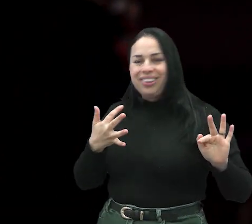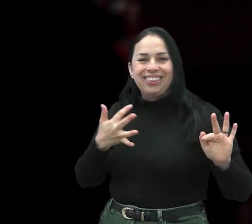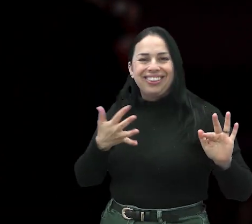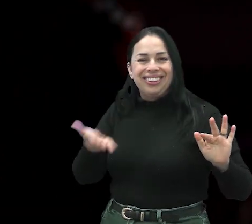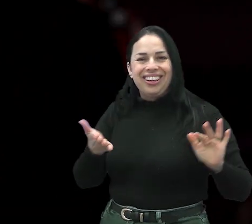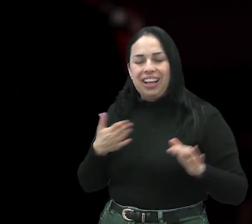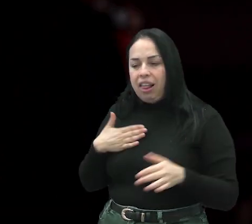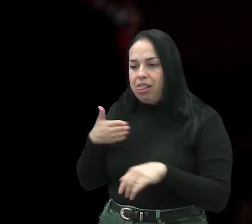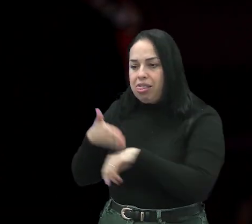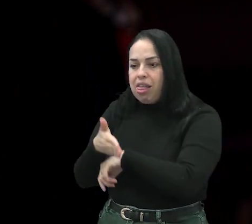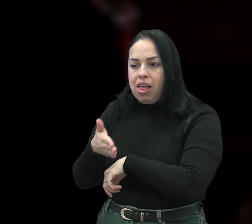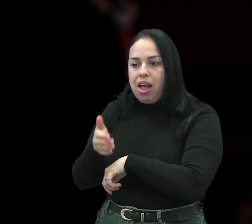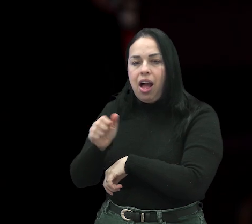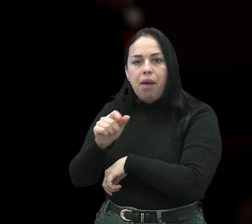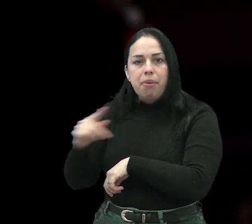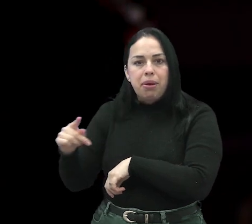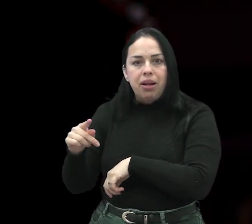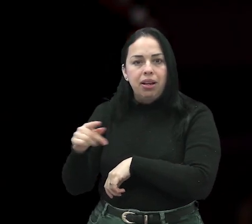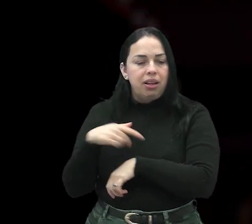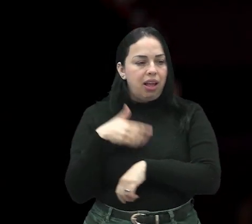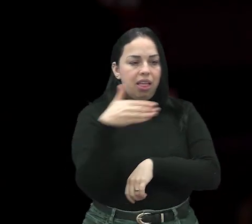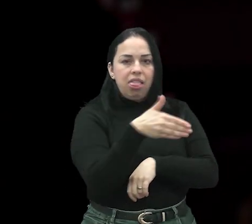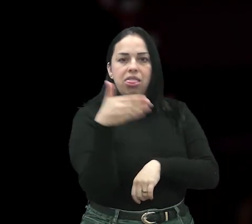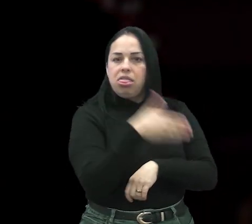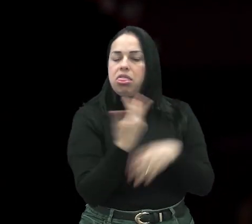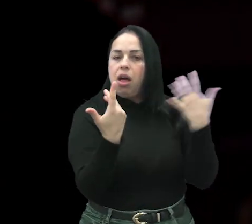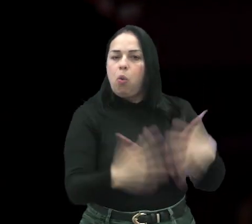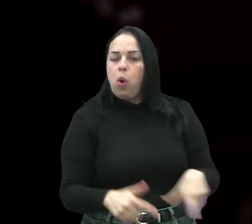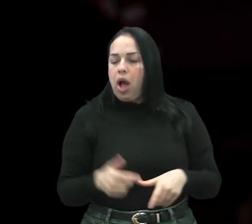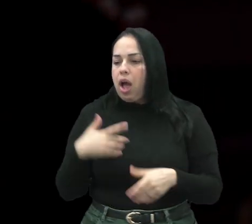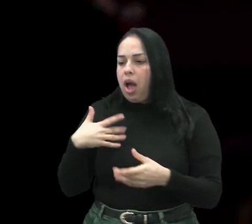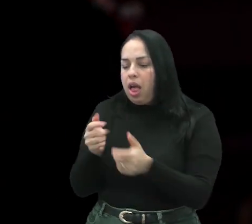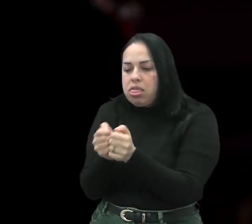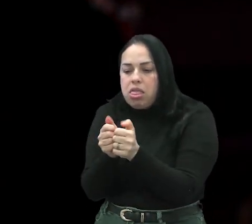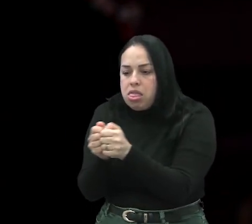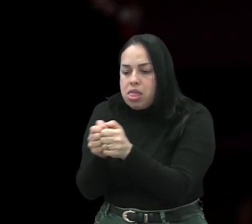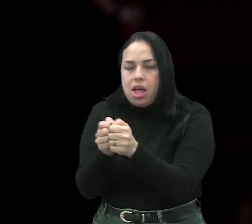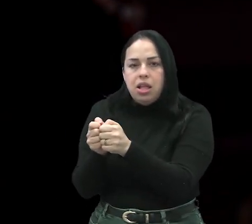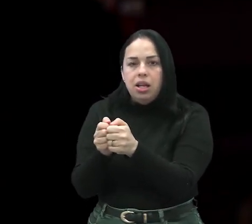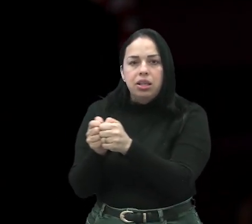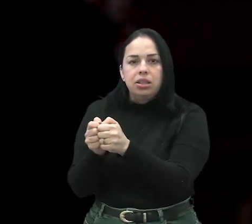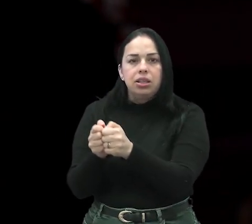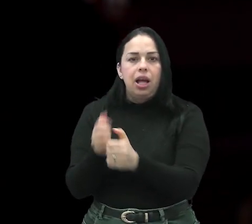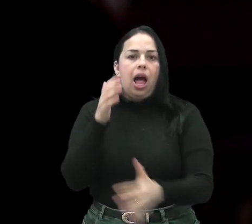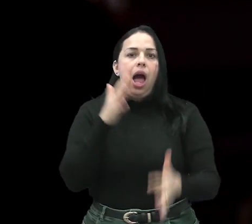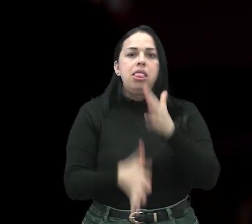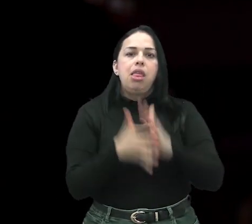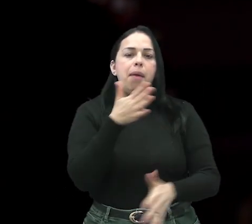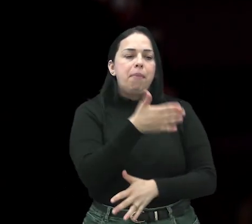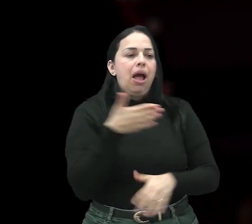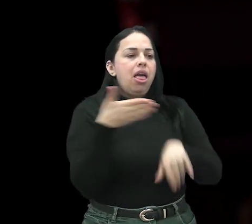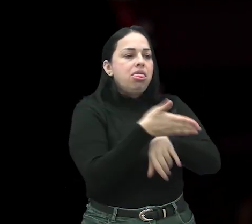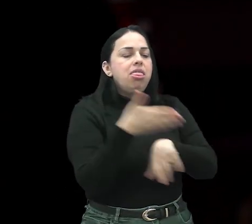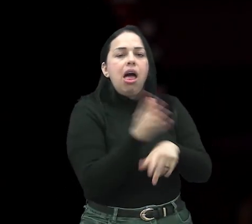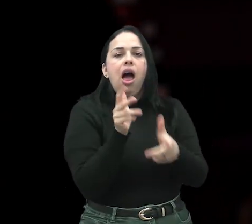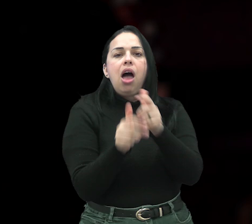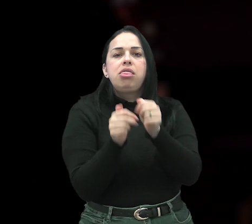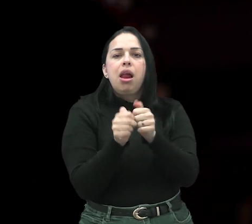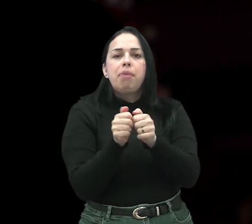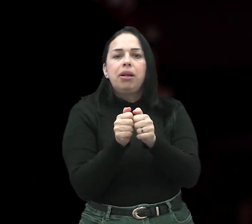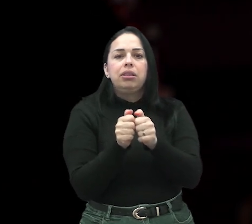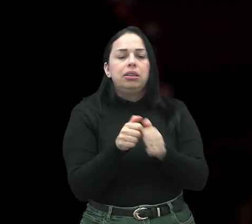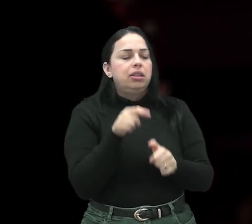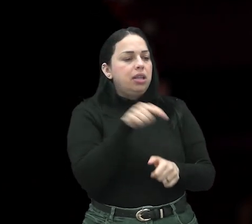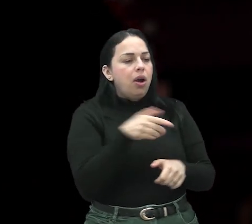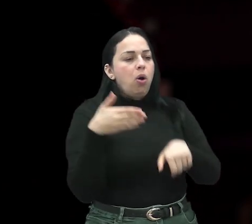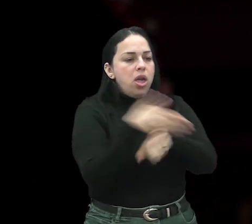Só que depois que eu conheci as bets, eu já não queria mais perder o tempo na faculdade, porque aquele tempo que eu ficava na faculdade atrapalhava eu jogar.